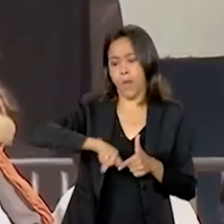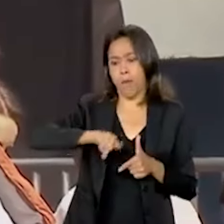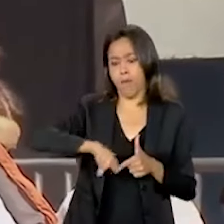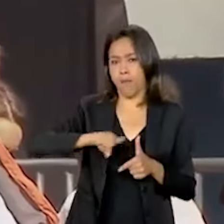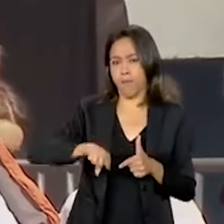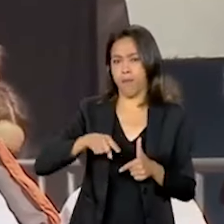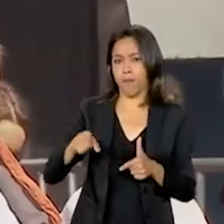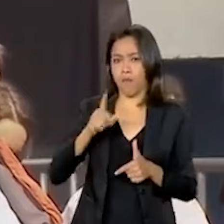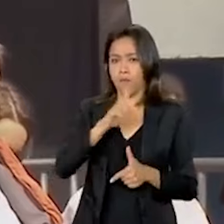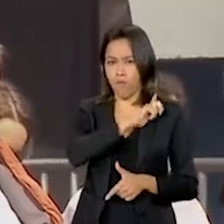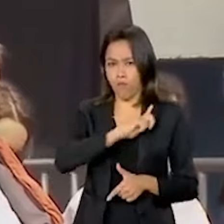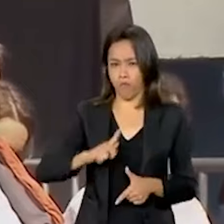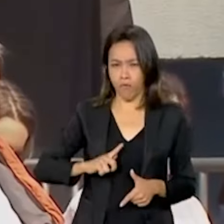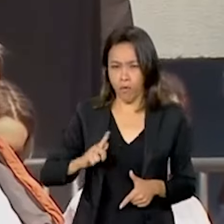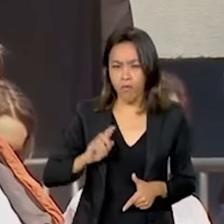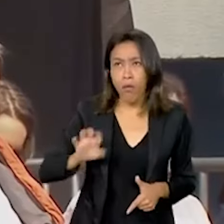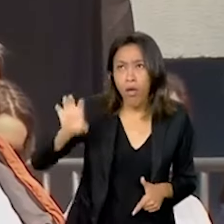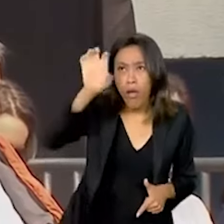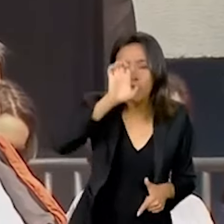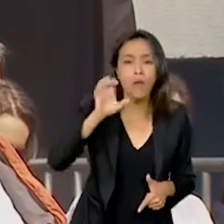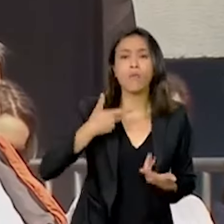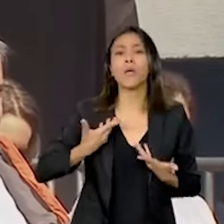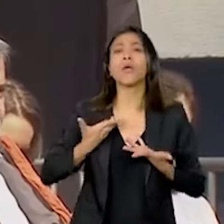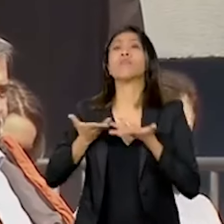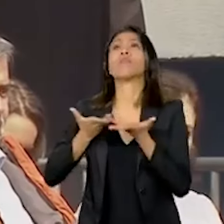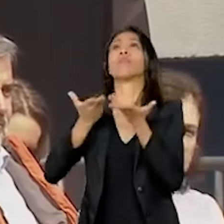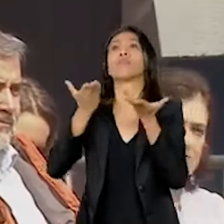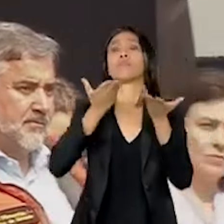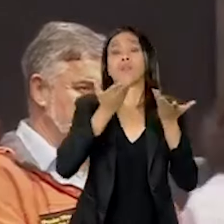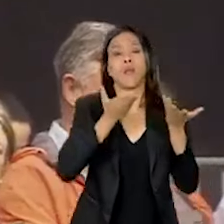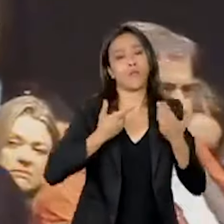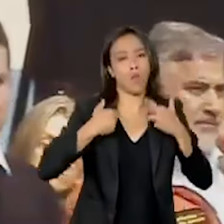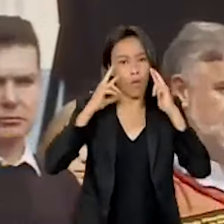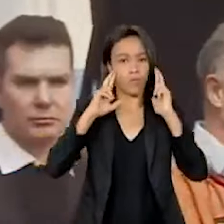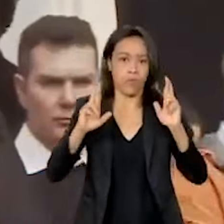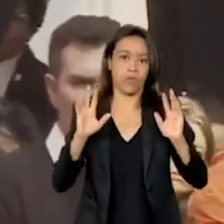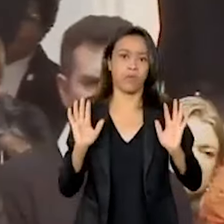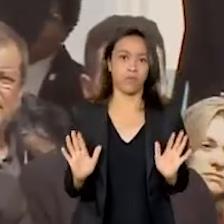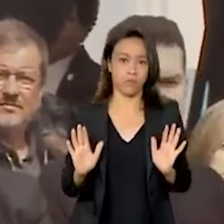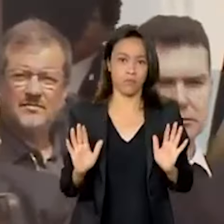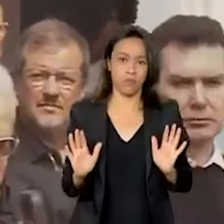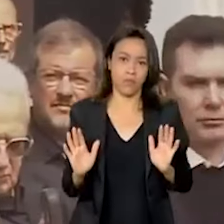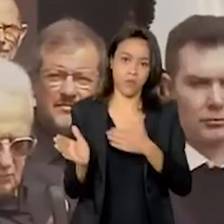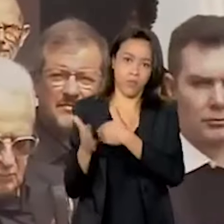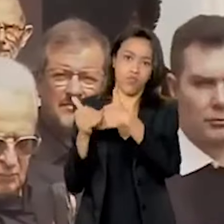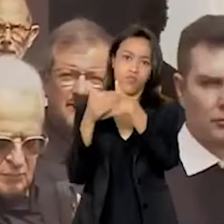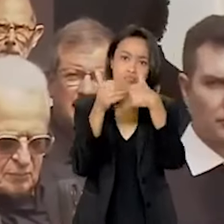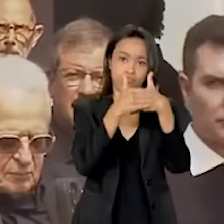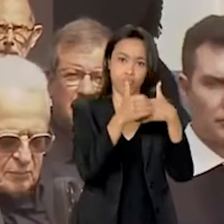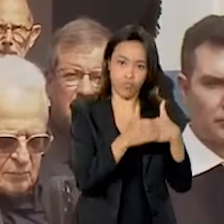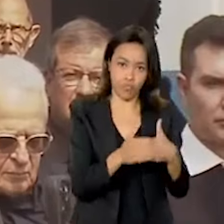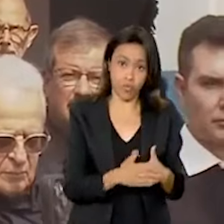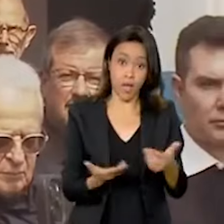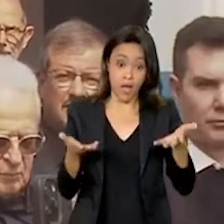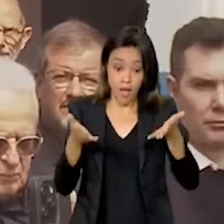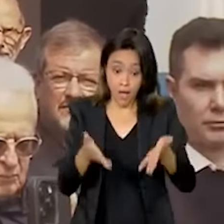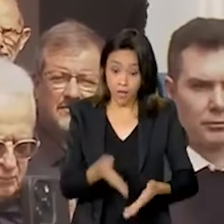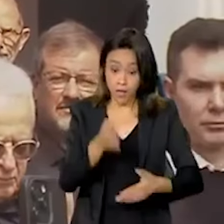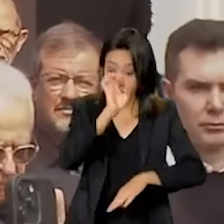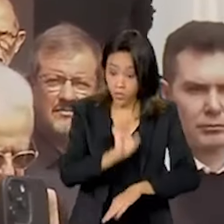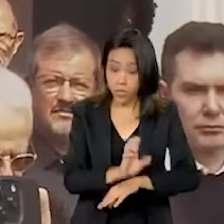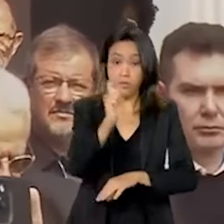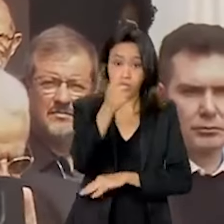governador. Eu trato todos com muito respeito, com muita delicadeza. Aqui no estado do Rio Grande do